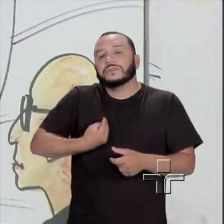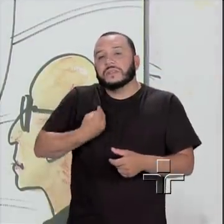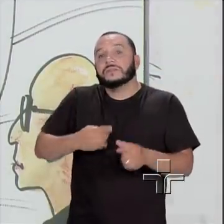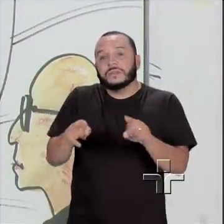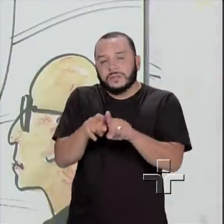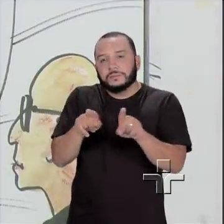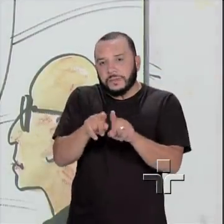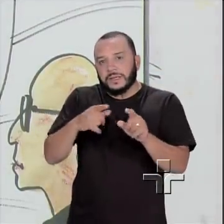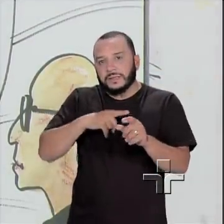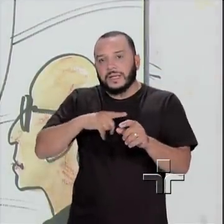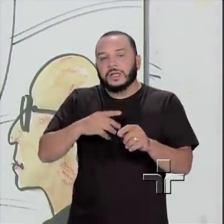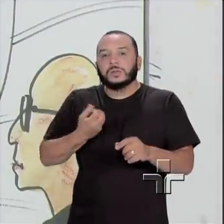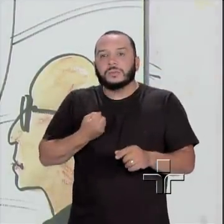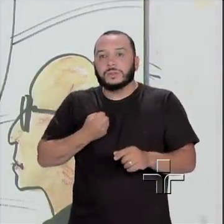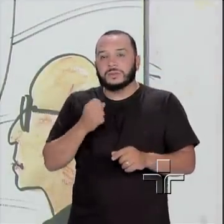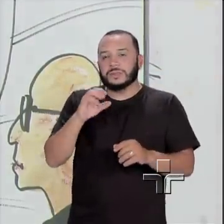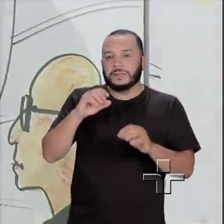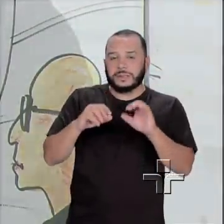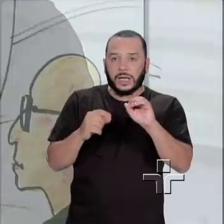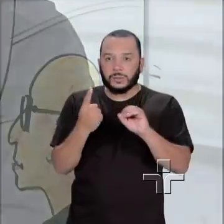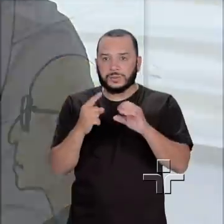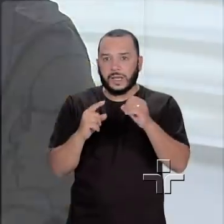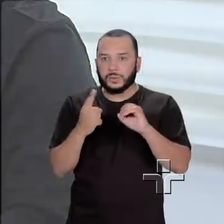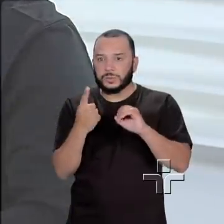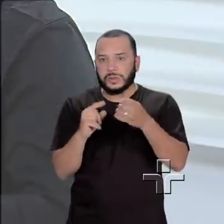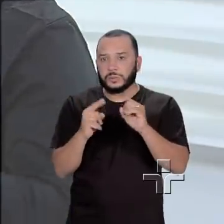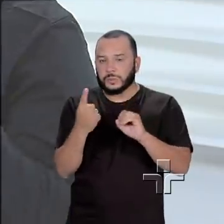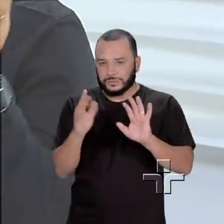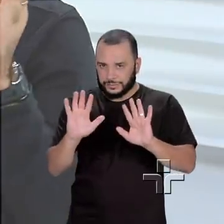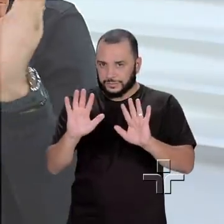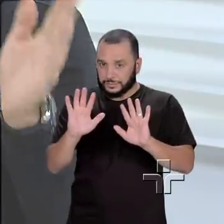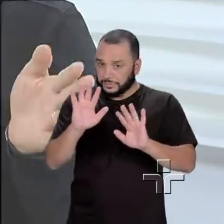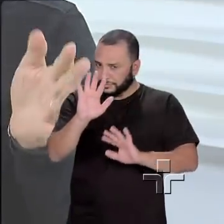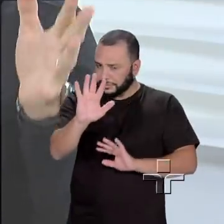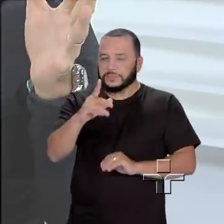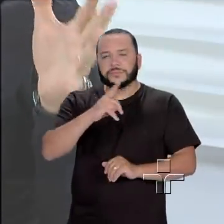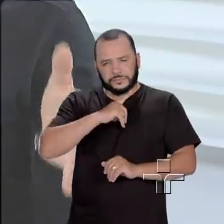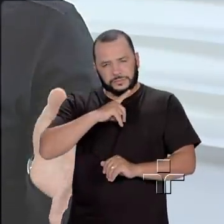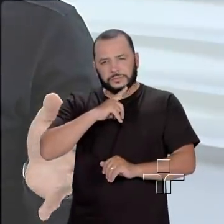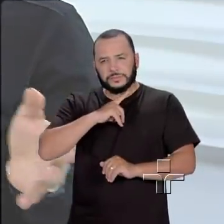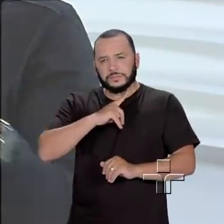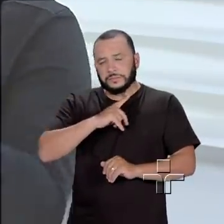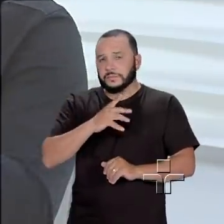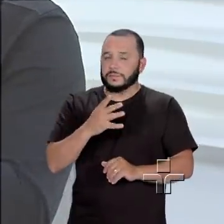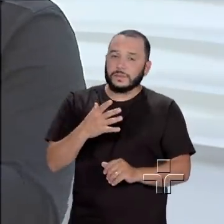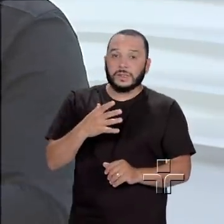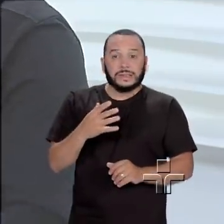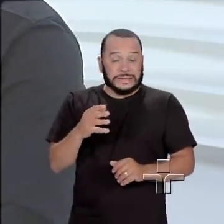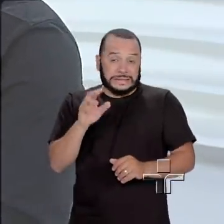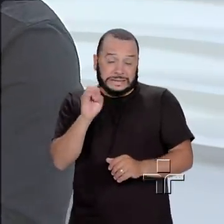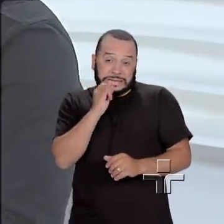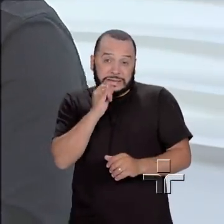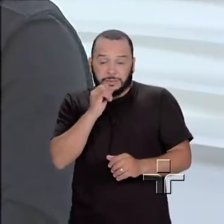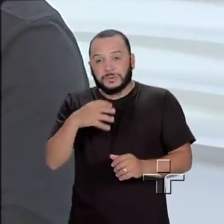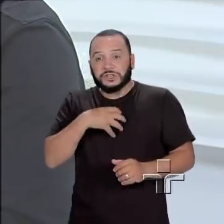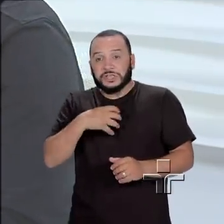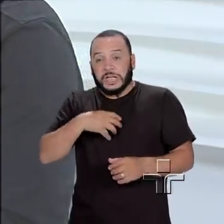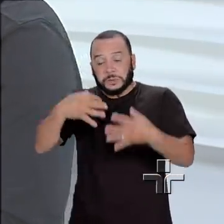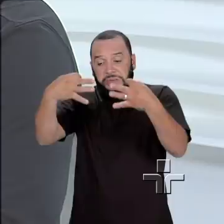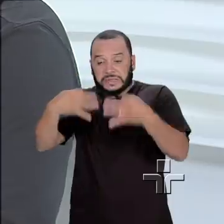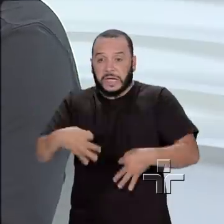tem um campo imenso para a gente discutir se esse negócio se comporta como deveria ou não. E